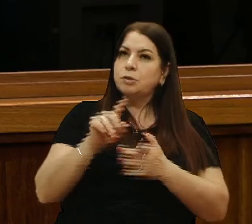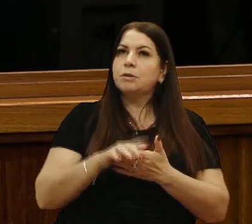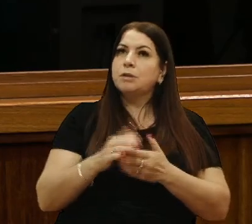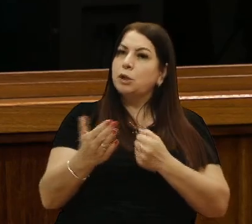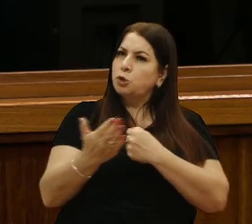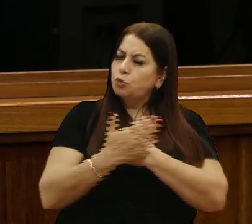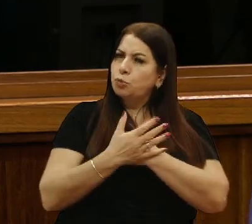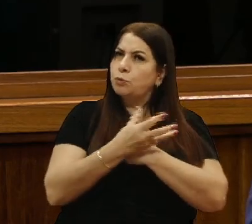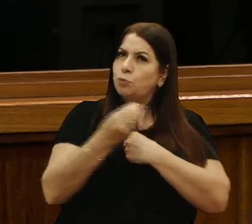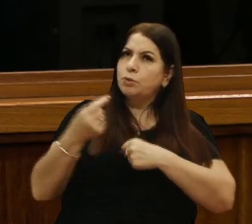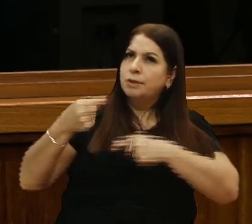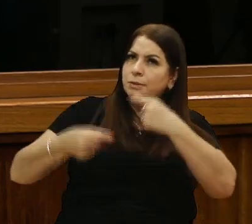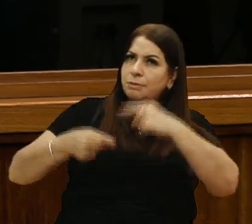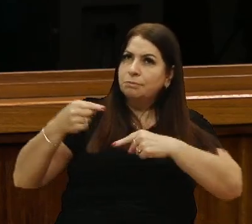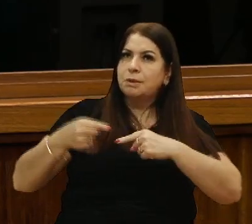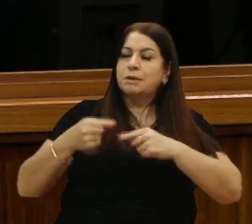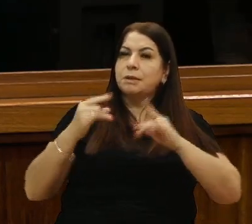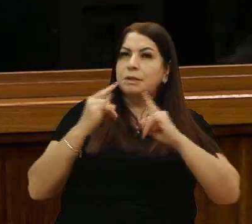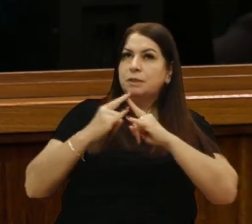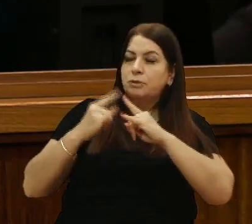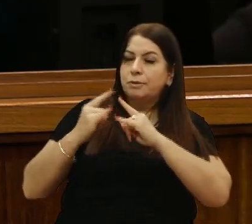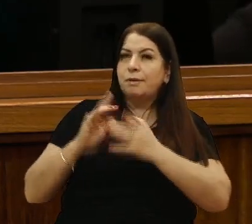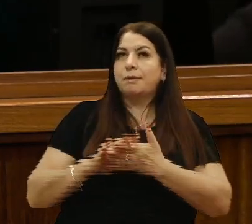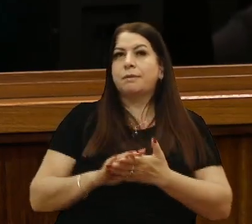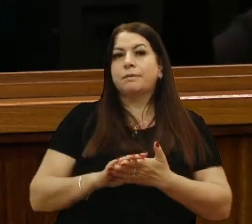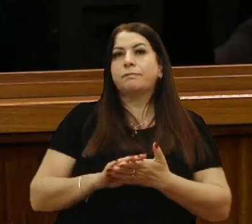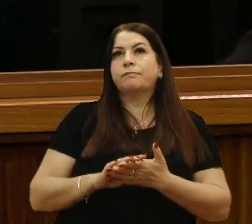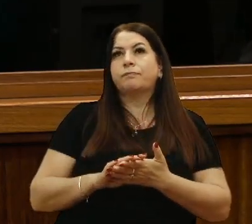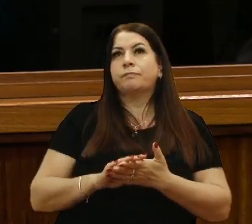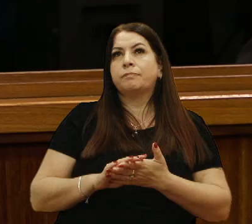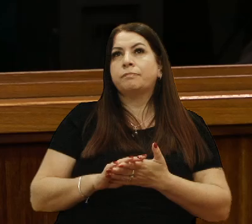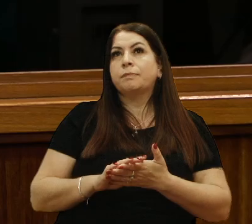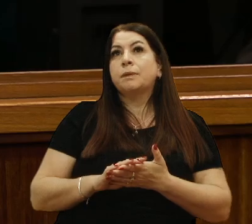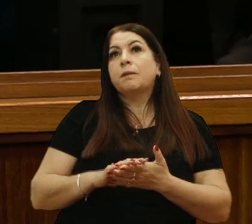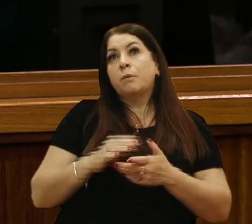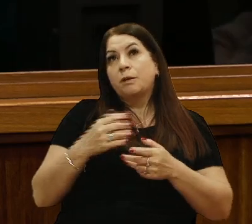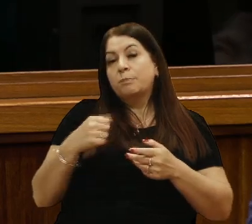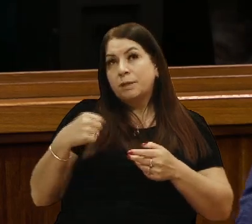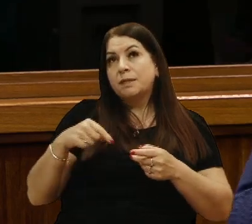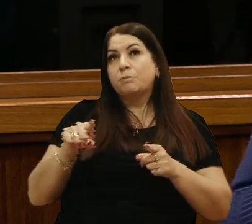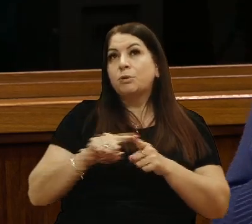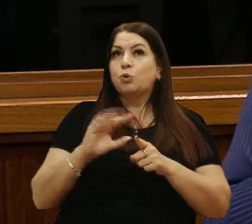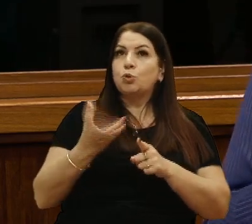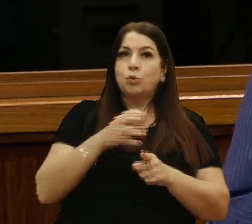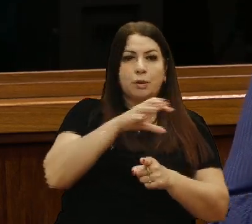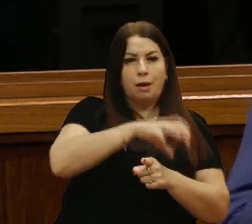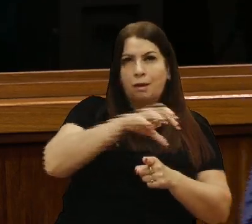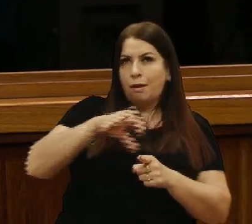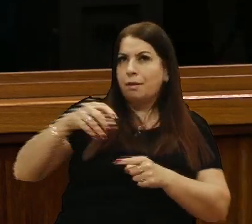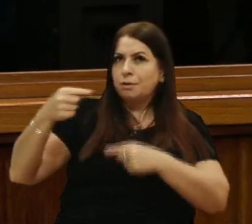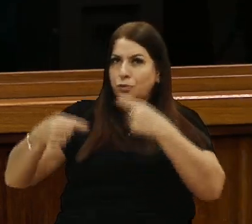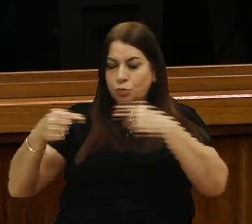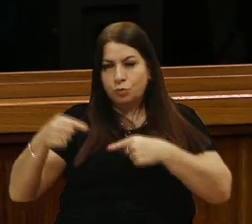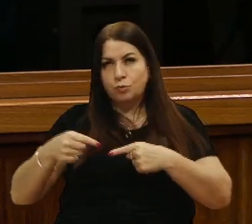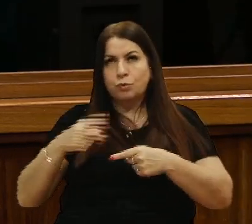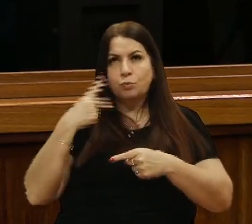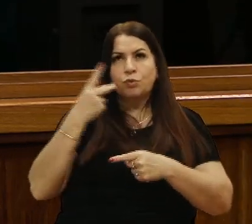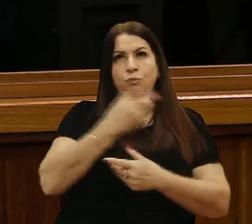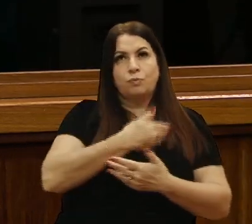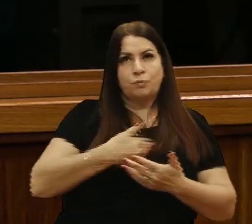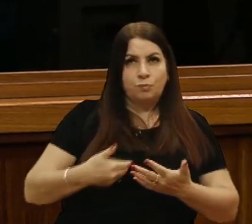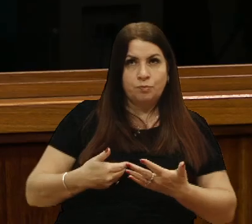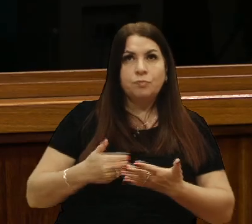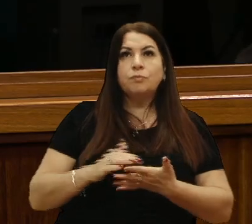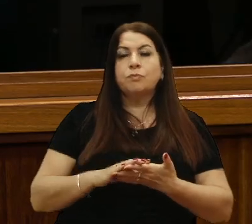ajuda muito nesse debate, essas entidades, mas nós precisamos, em todas as áreas que se discute, políticas